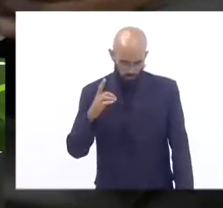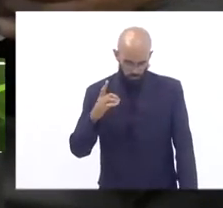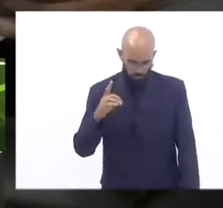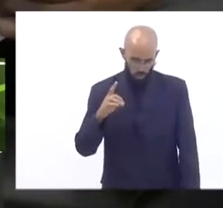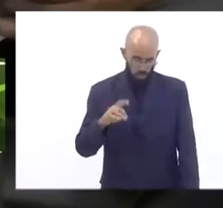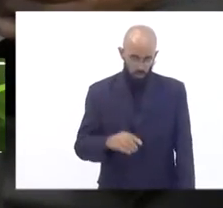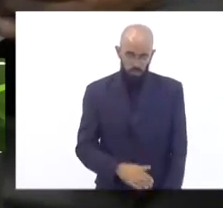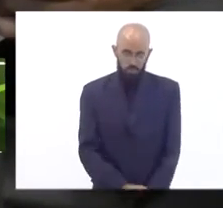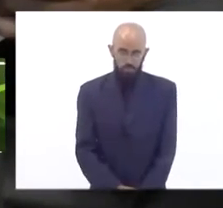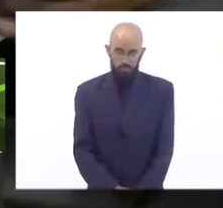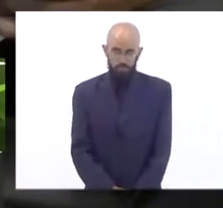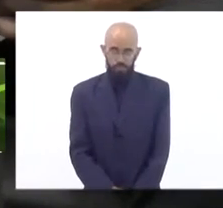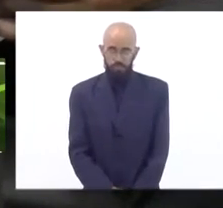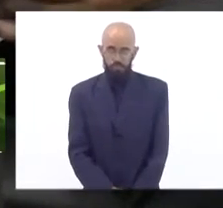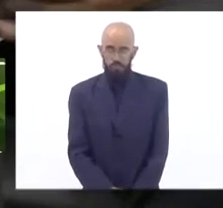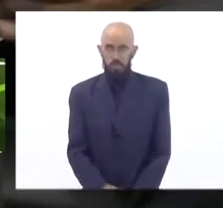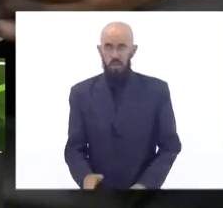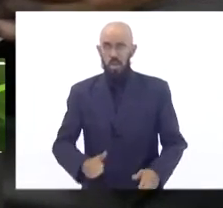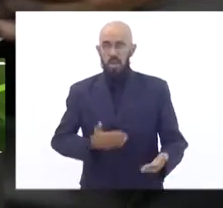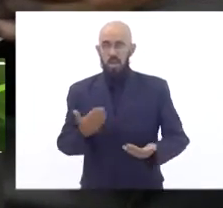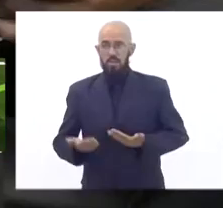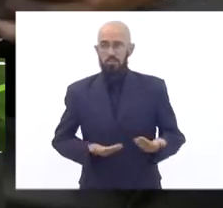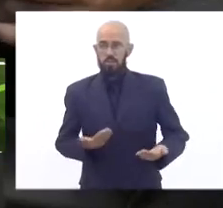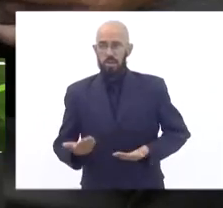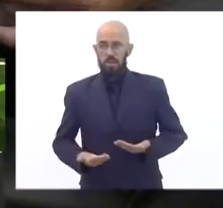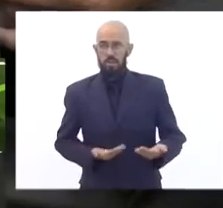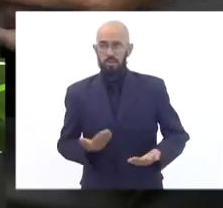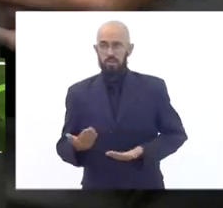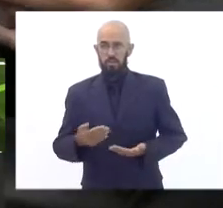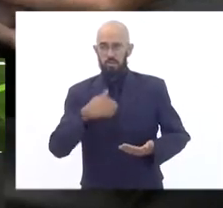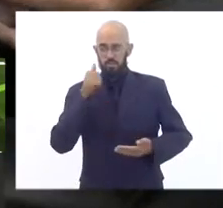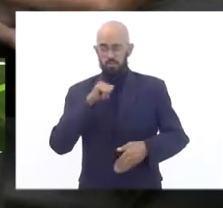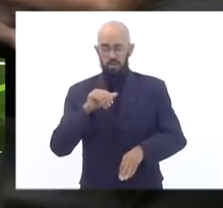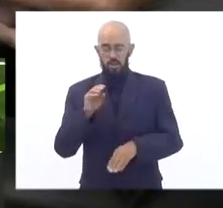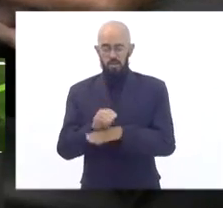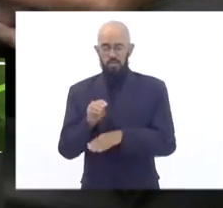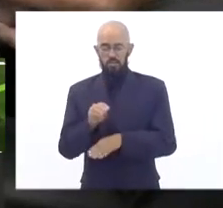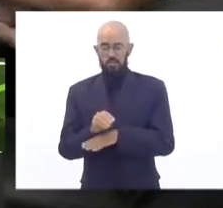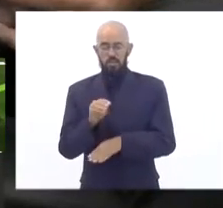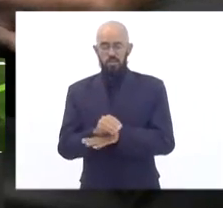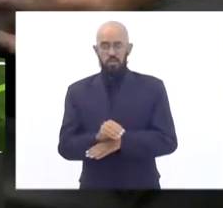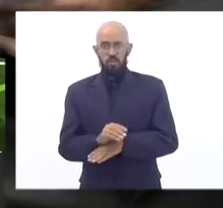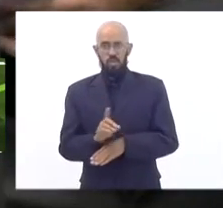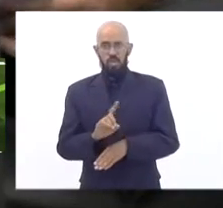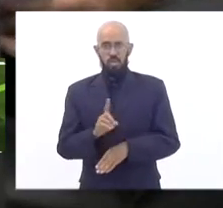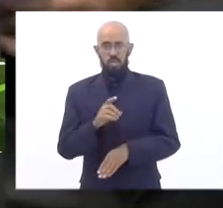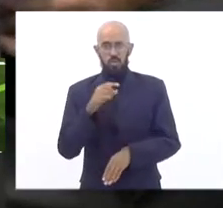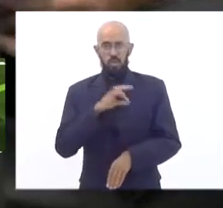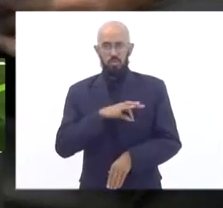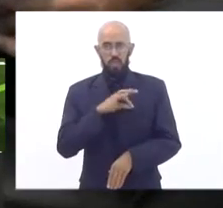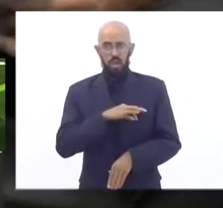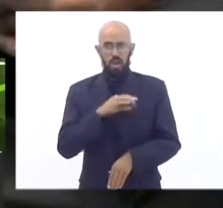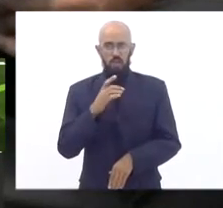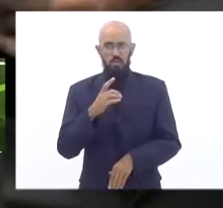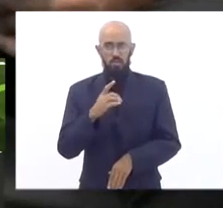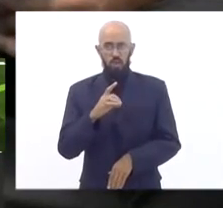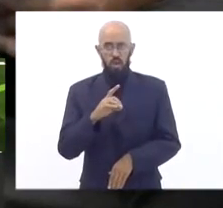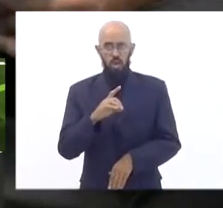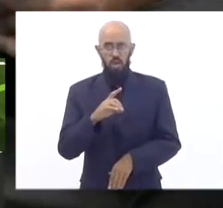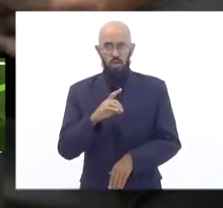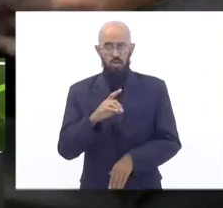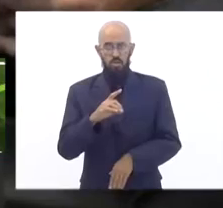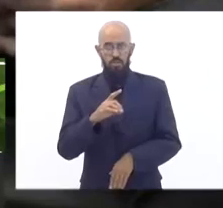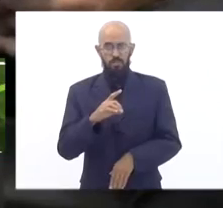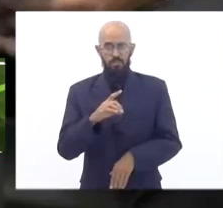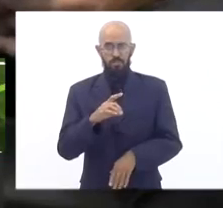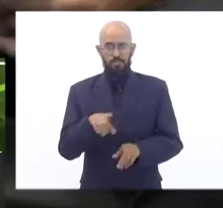As empregadas domésticas, as mulheres, as cuidadoras, as diaristas não ganham em dólar. Elas